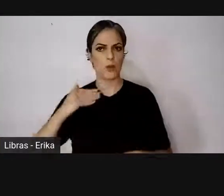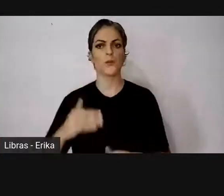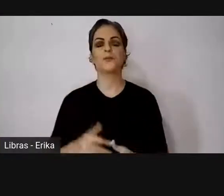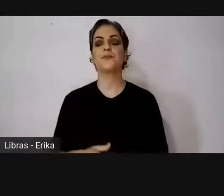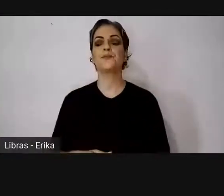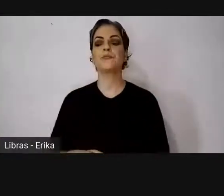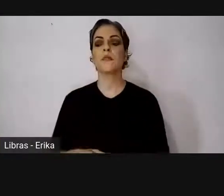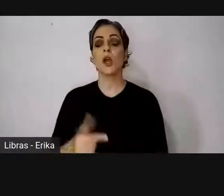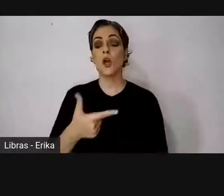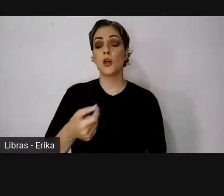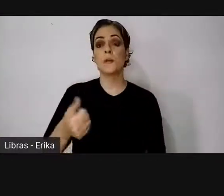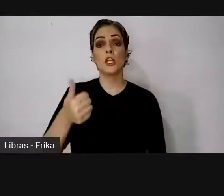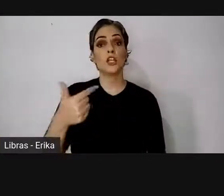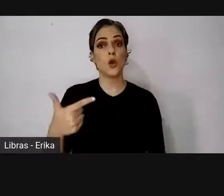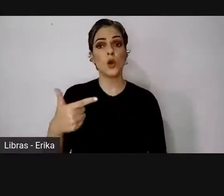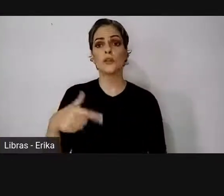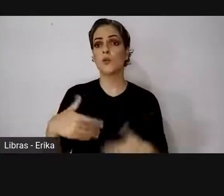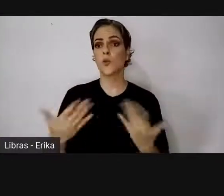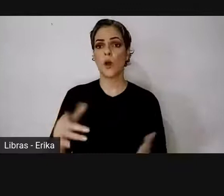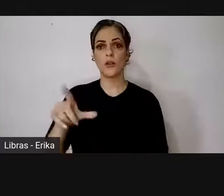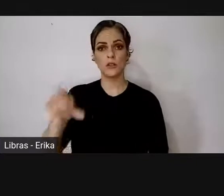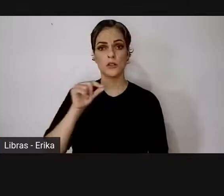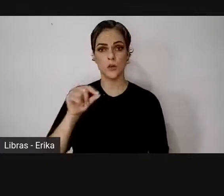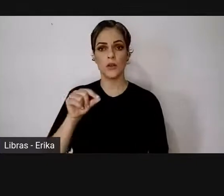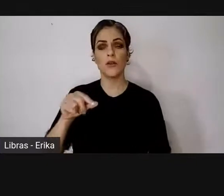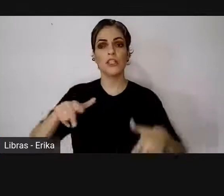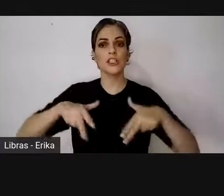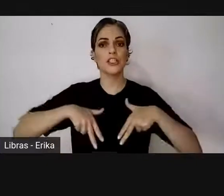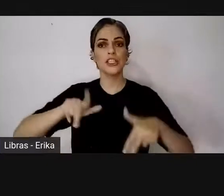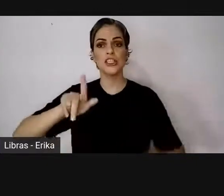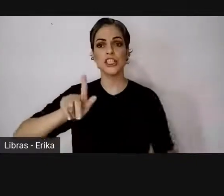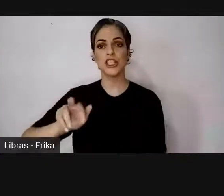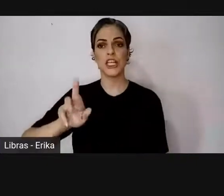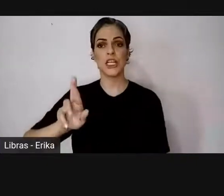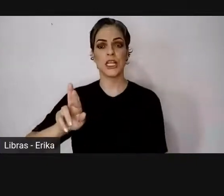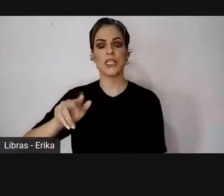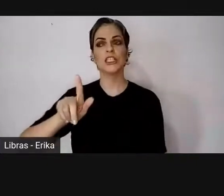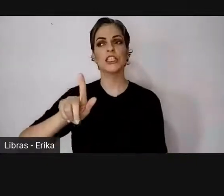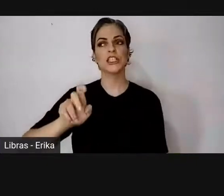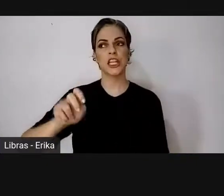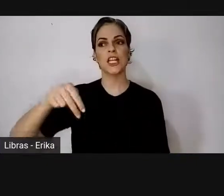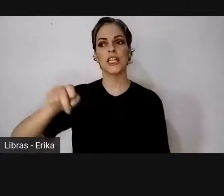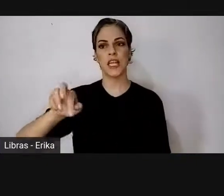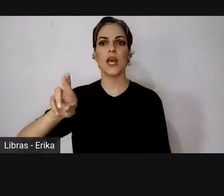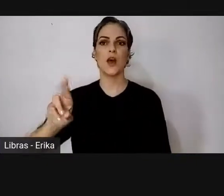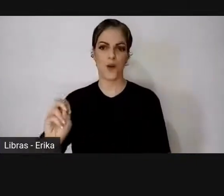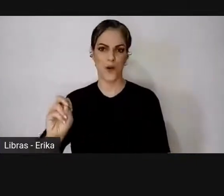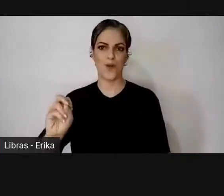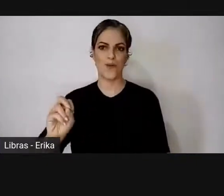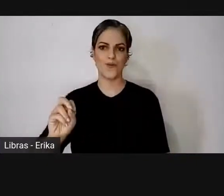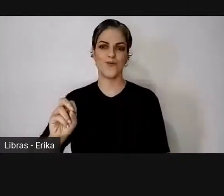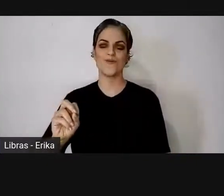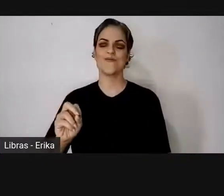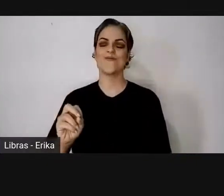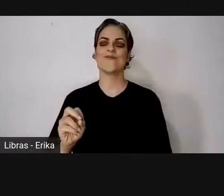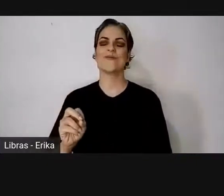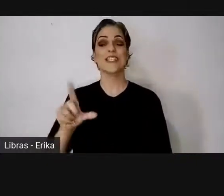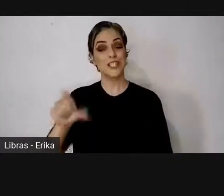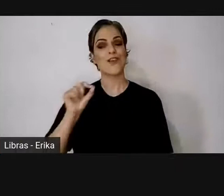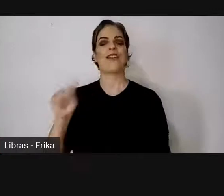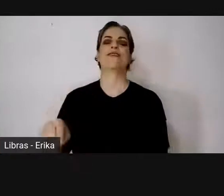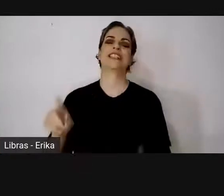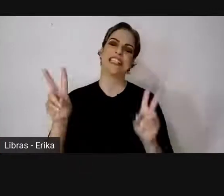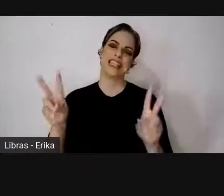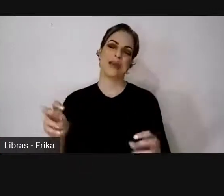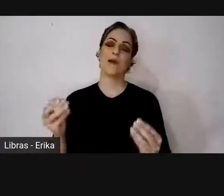2012, o tema escolhido foi gênero. Foi justamente como as relações, como o gênero influencia na